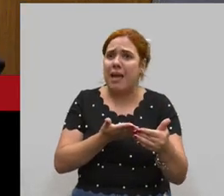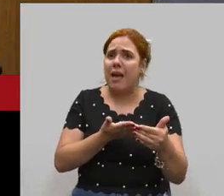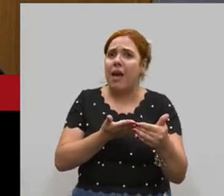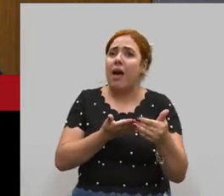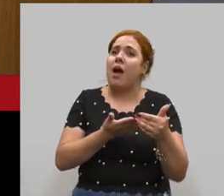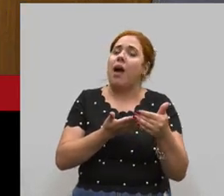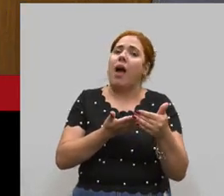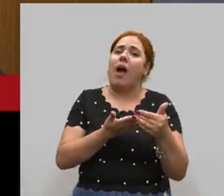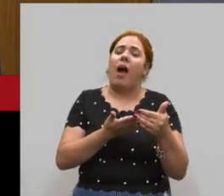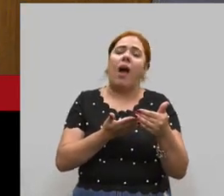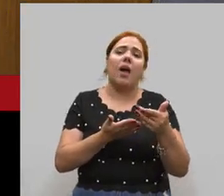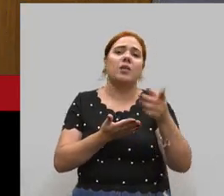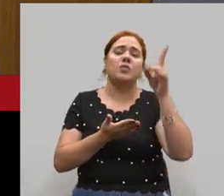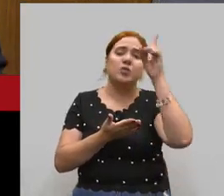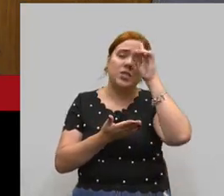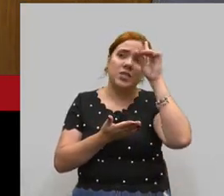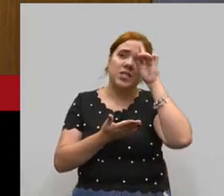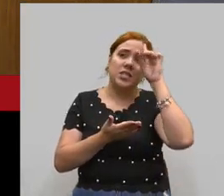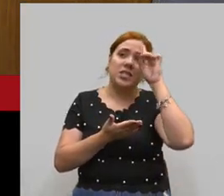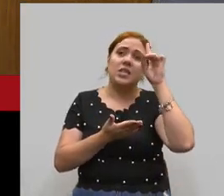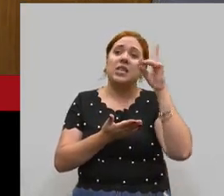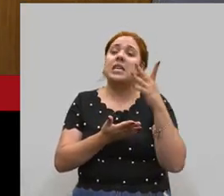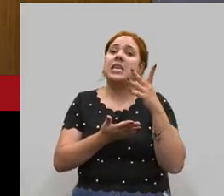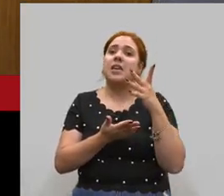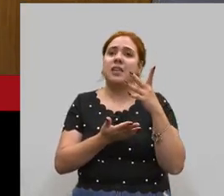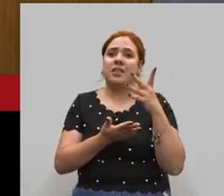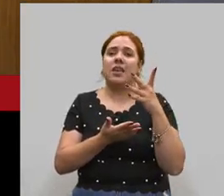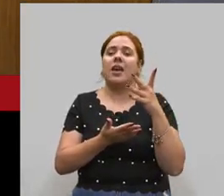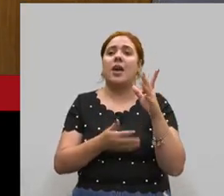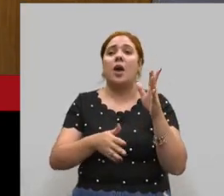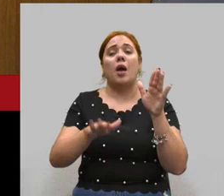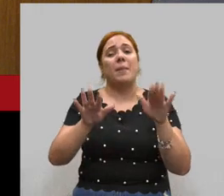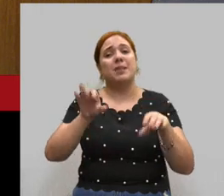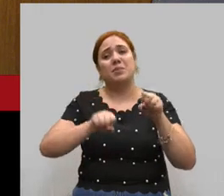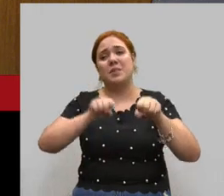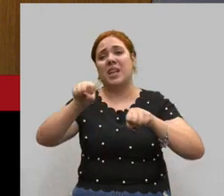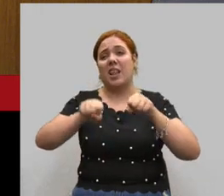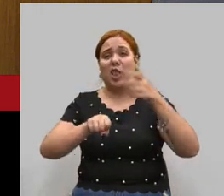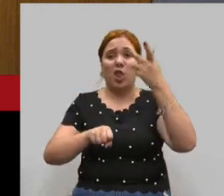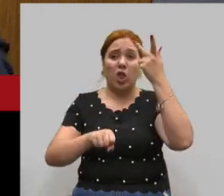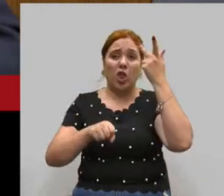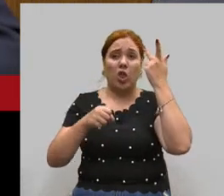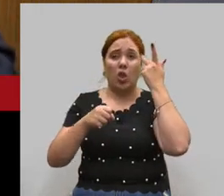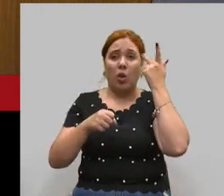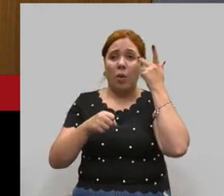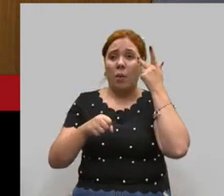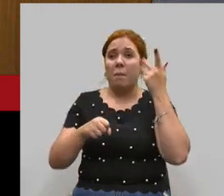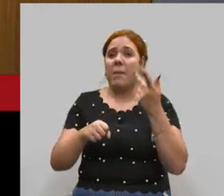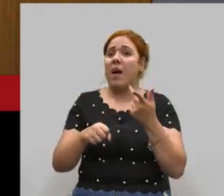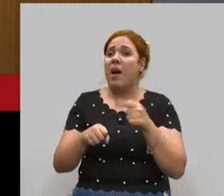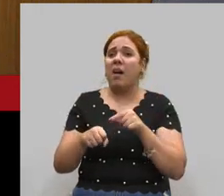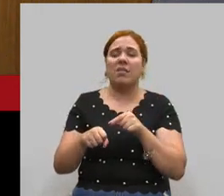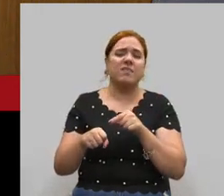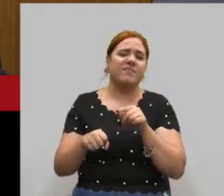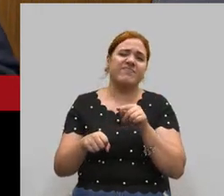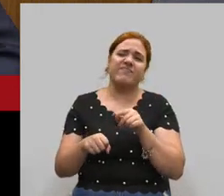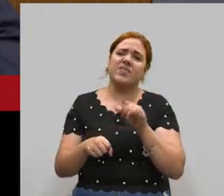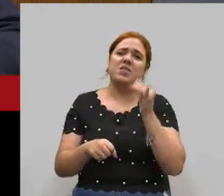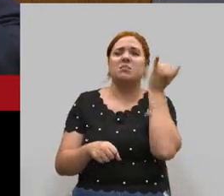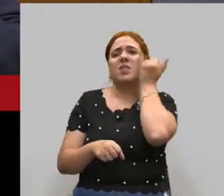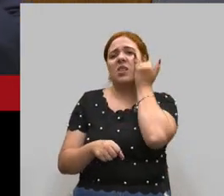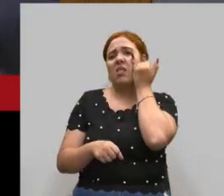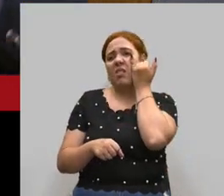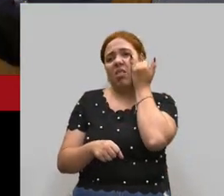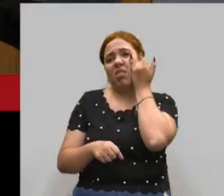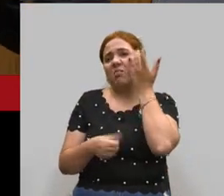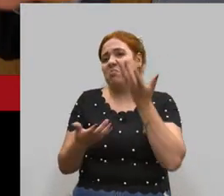outro dia vai sentir cansada vai achar uma desculpa para tá fugindo daquilo ali com a bike elétrica todo dia ela é muito mais prazerosa ela é